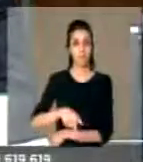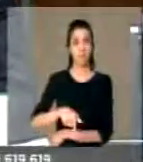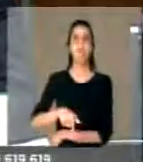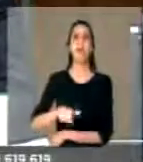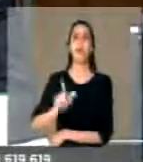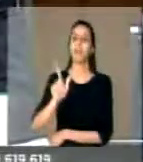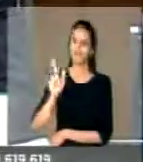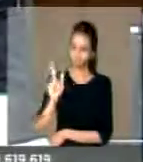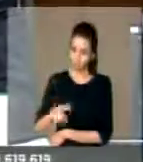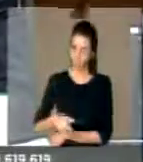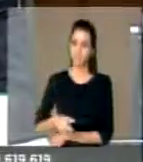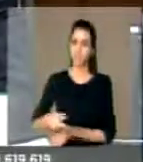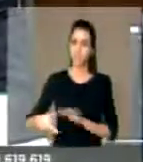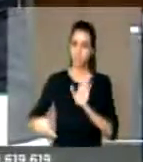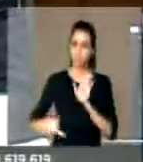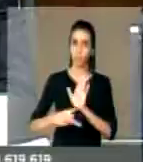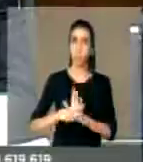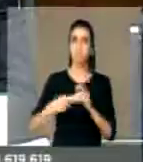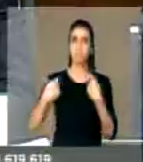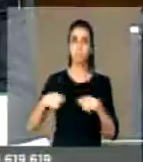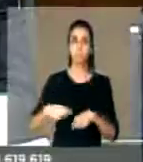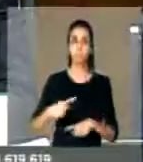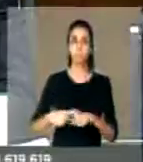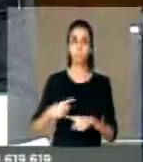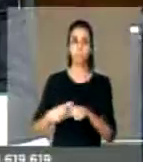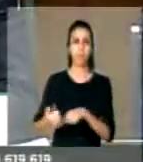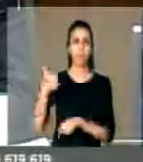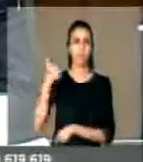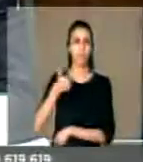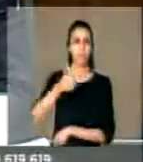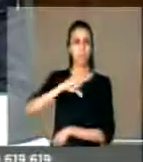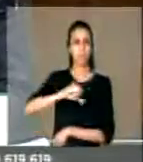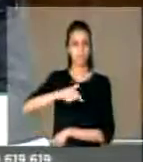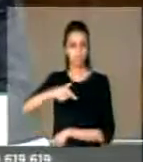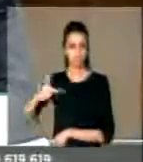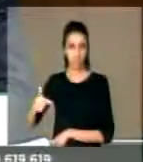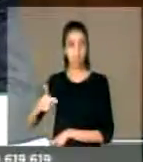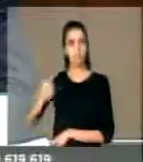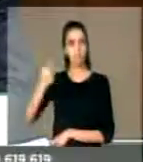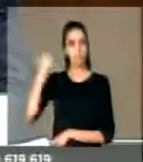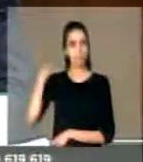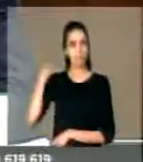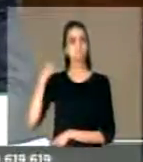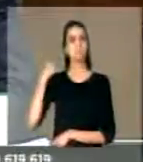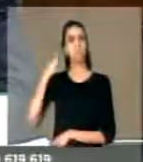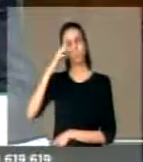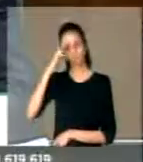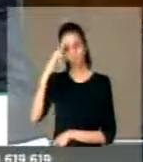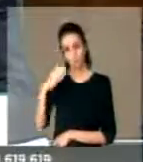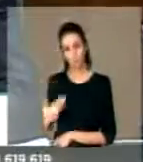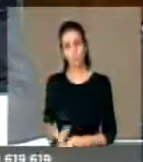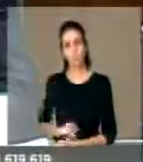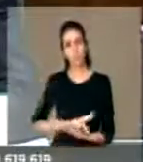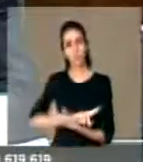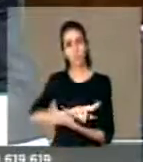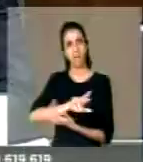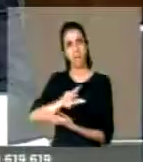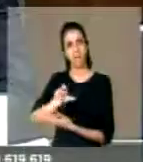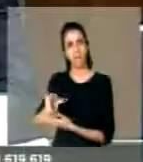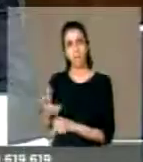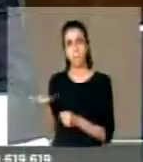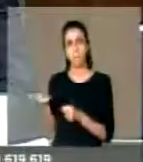cívico, pois os revolucionários de 1817 prestaram homenagem a diversos valores que